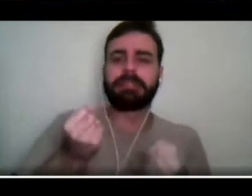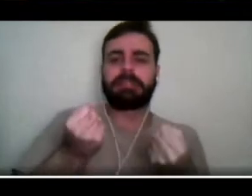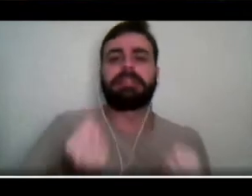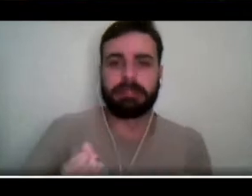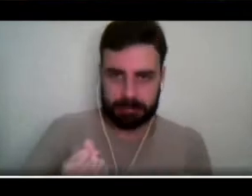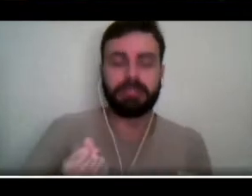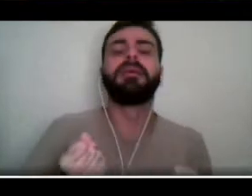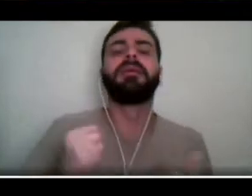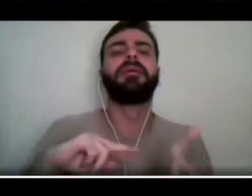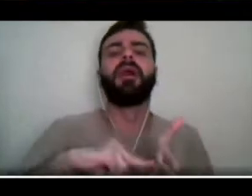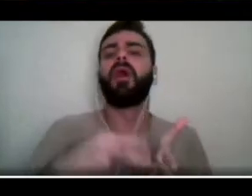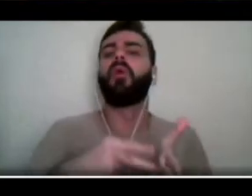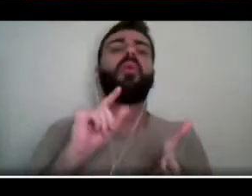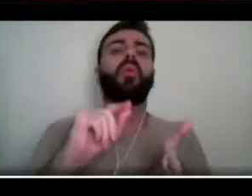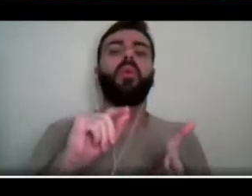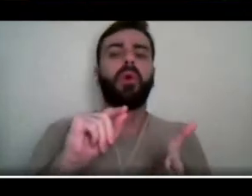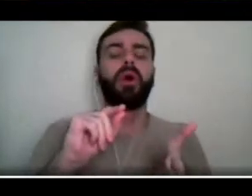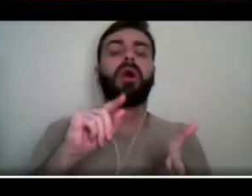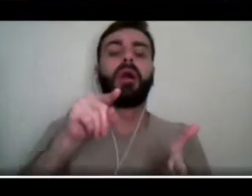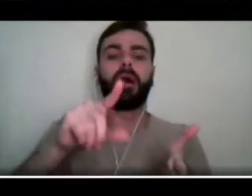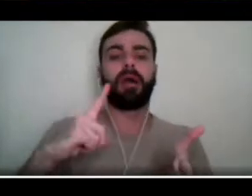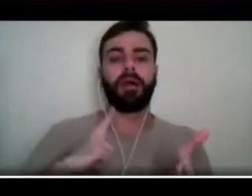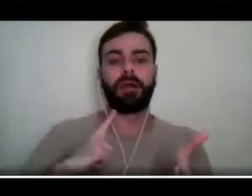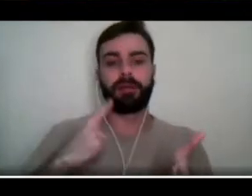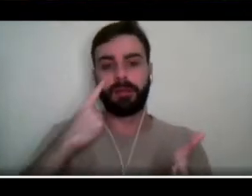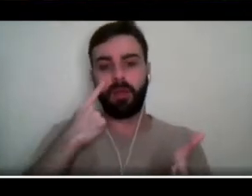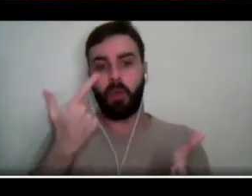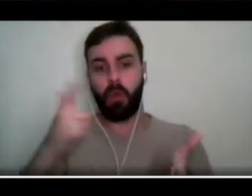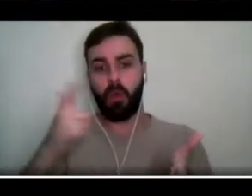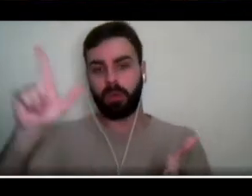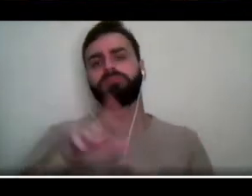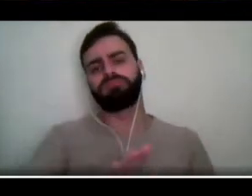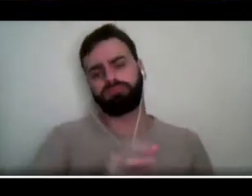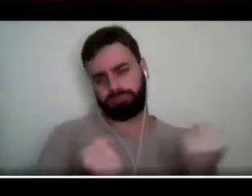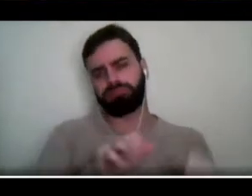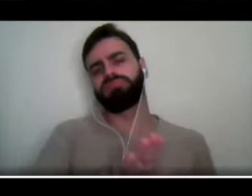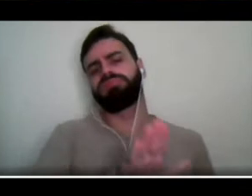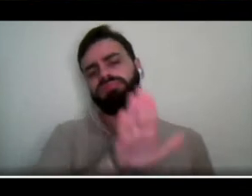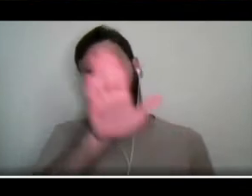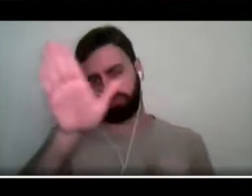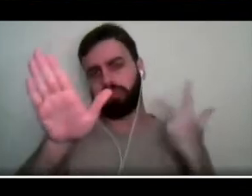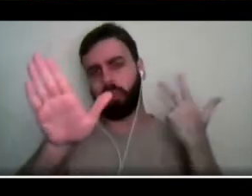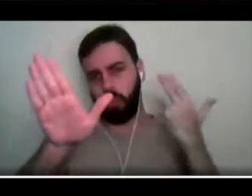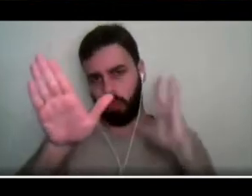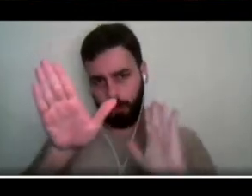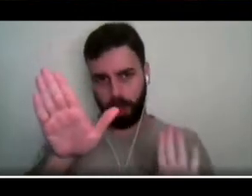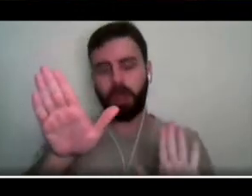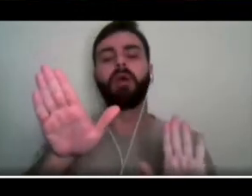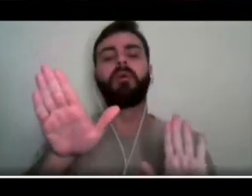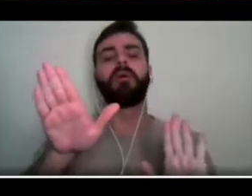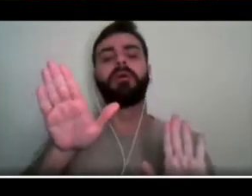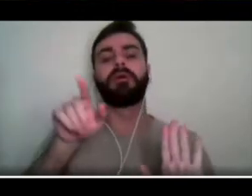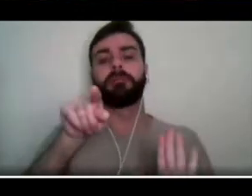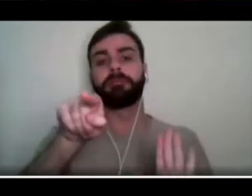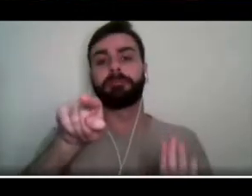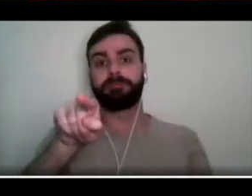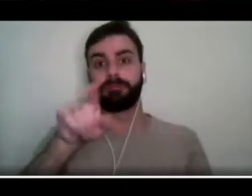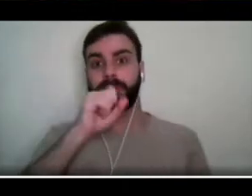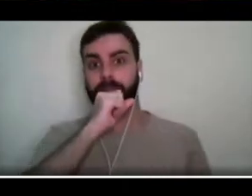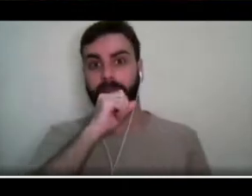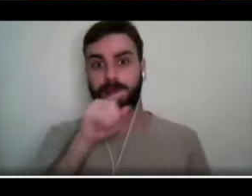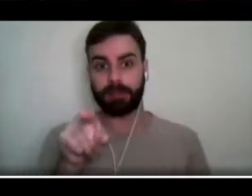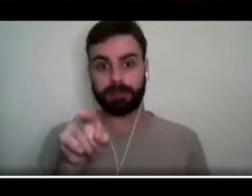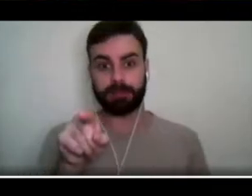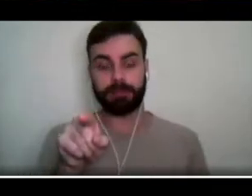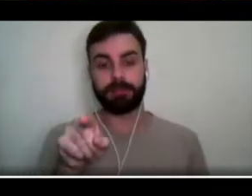né? O que eu vou ter? Eu vou ter aqui a minha trajetória curva, né? Aqui eu tenho um ponto, eu tenho o